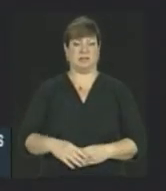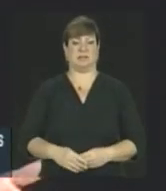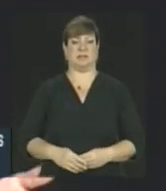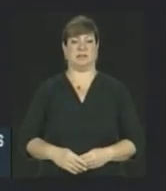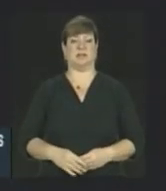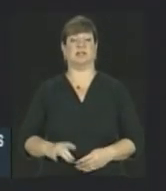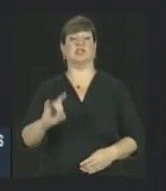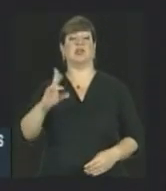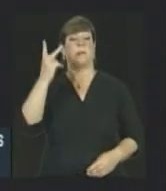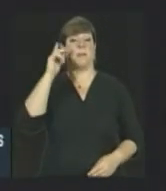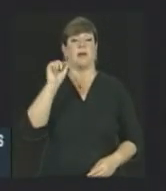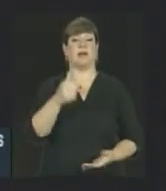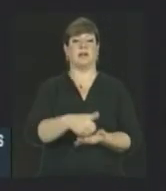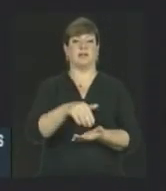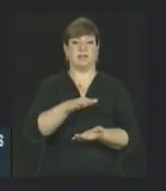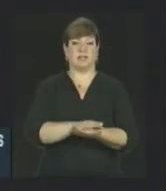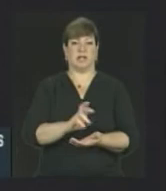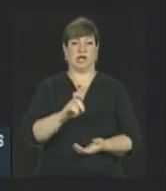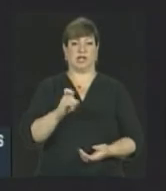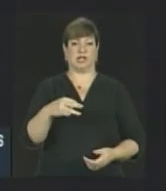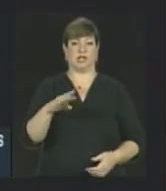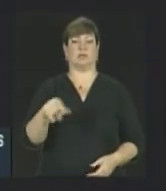para registro, nos Jogos